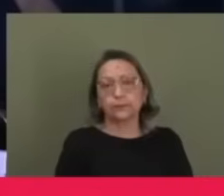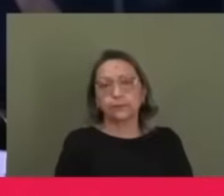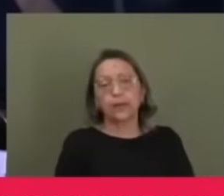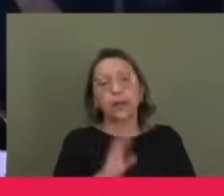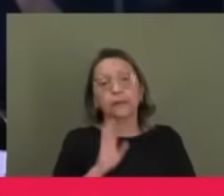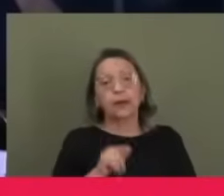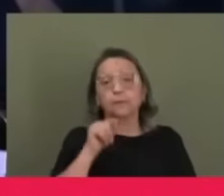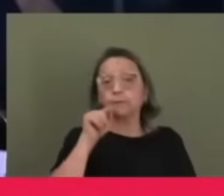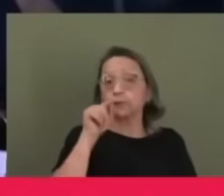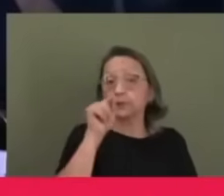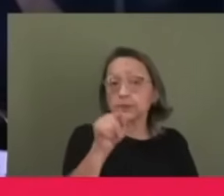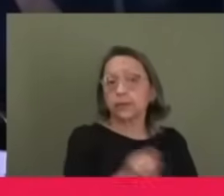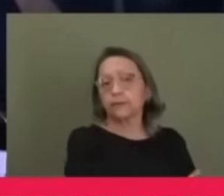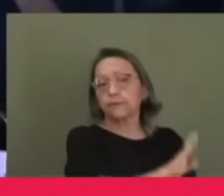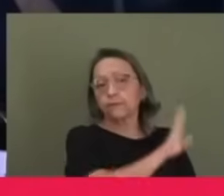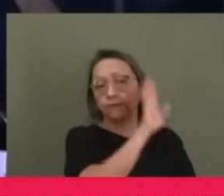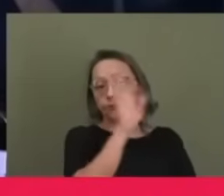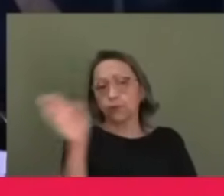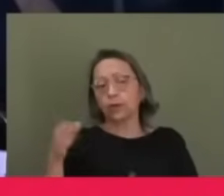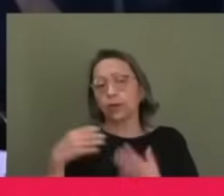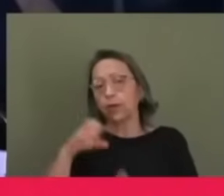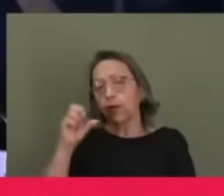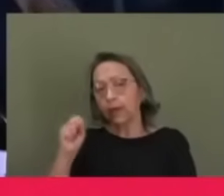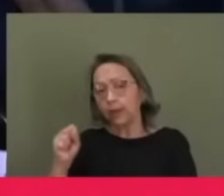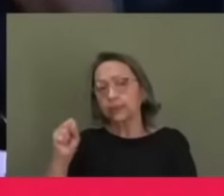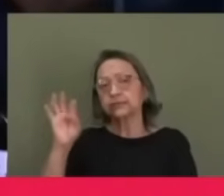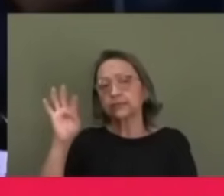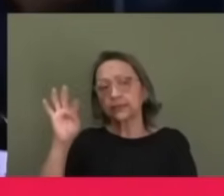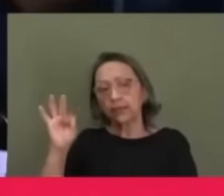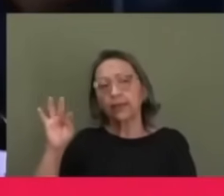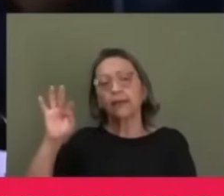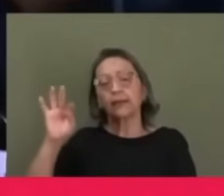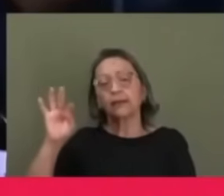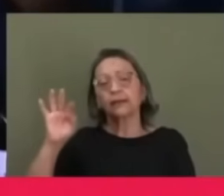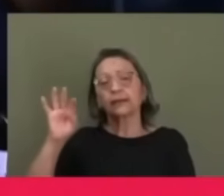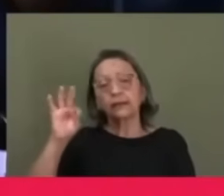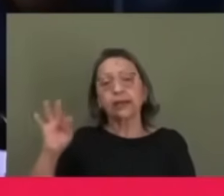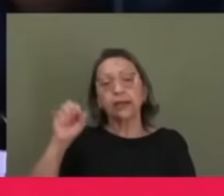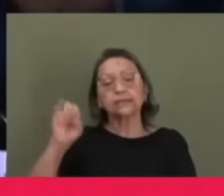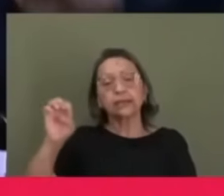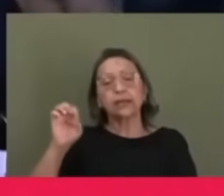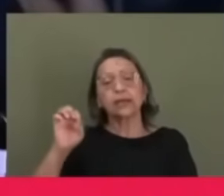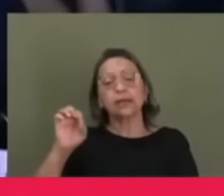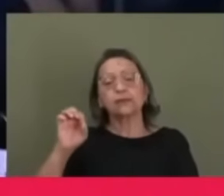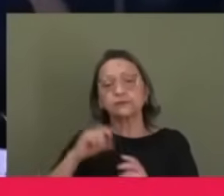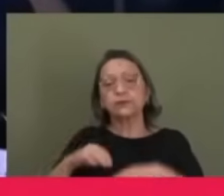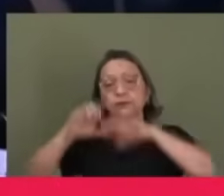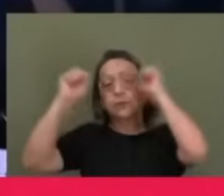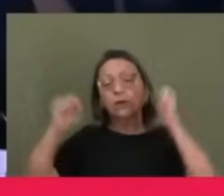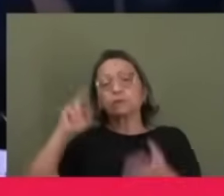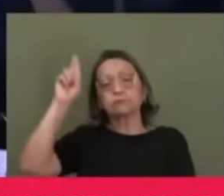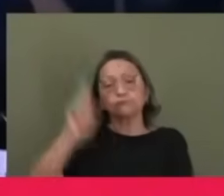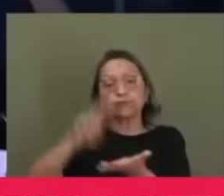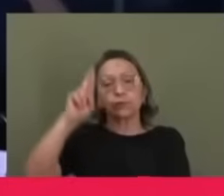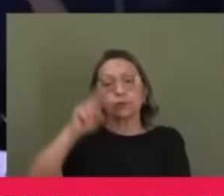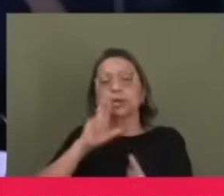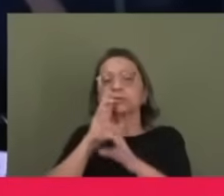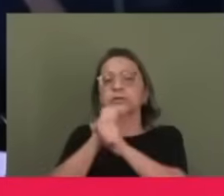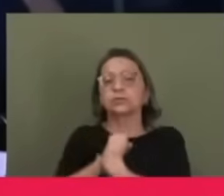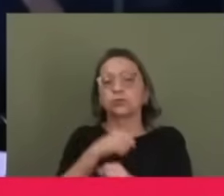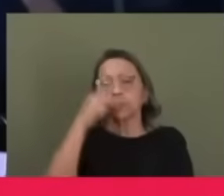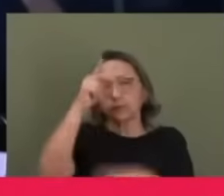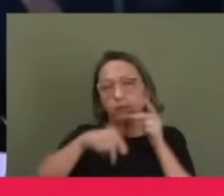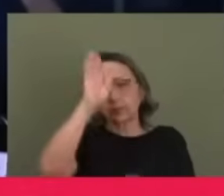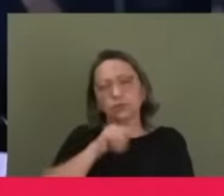senhor foi lá ao Tribunal Superior Eleitoral, foi lá ao TSE. Referendar o resultado soberano do povo brasileiro. Isso já lhe